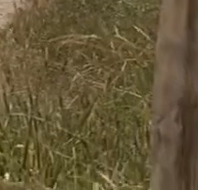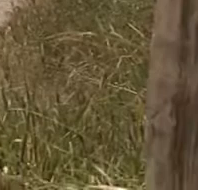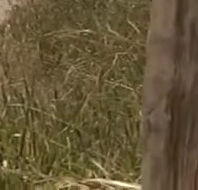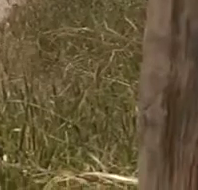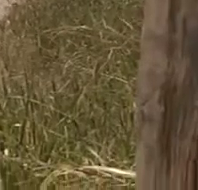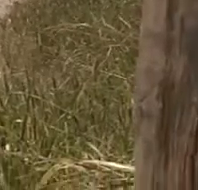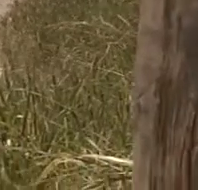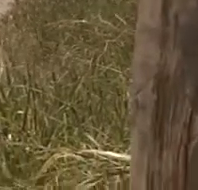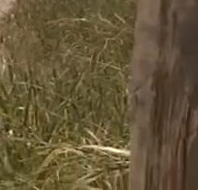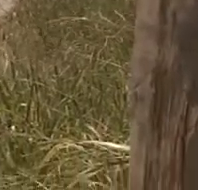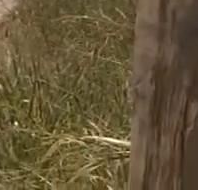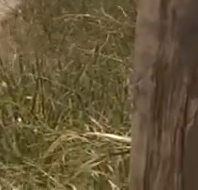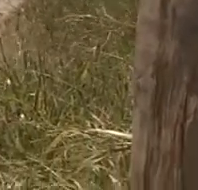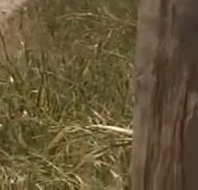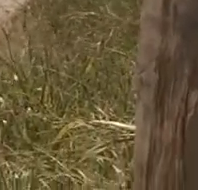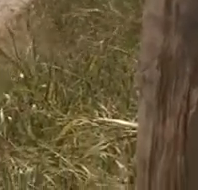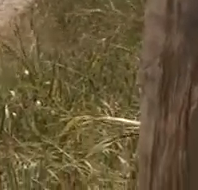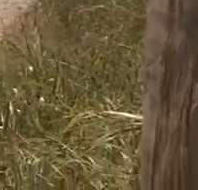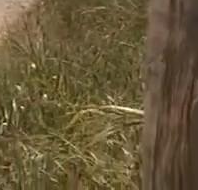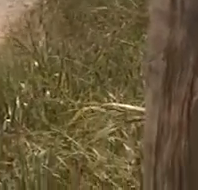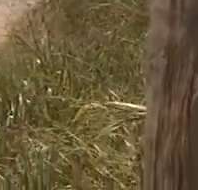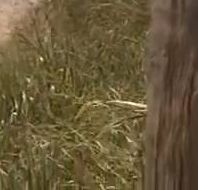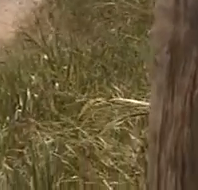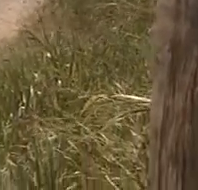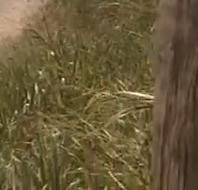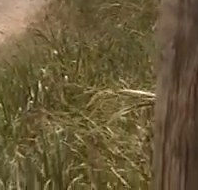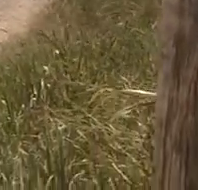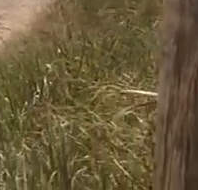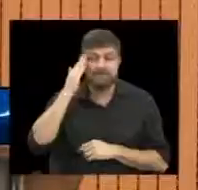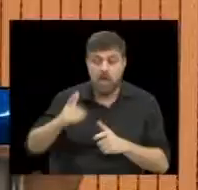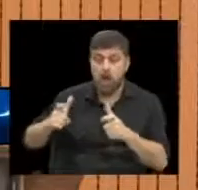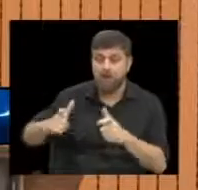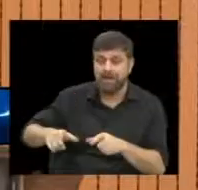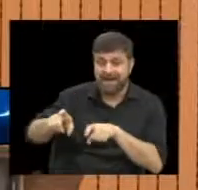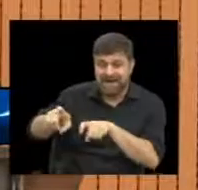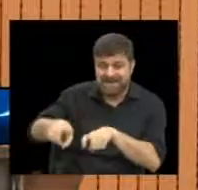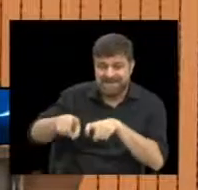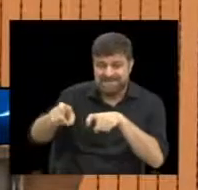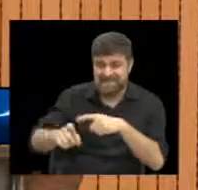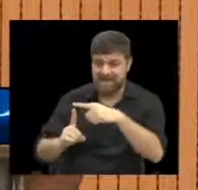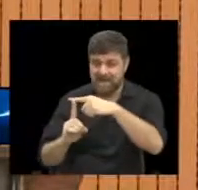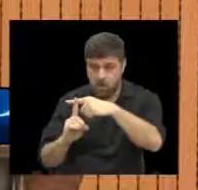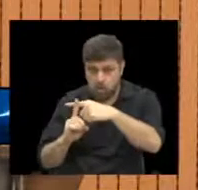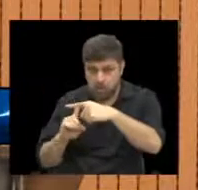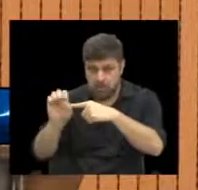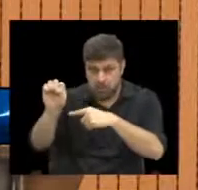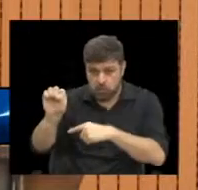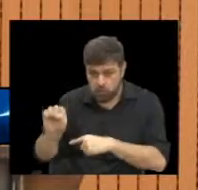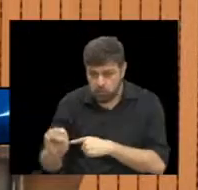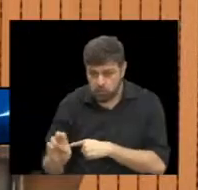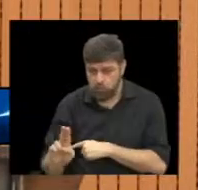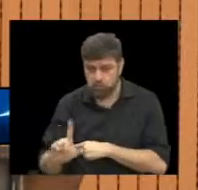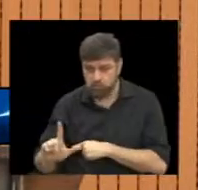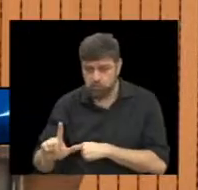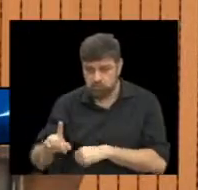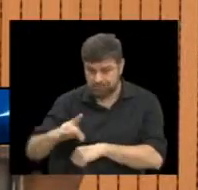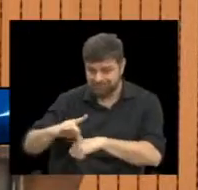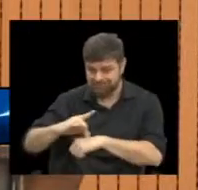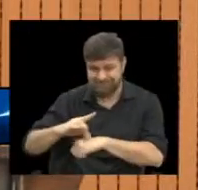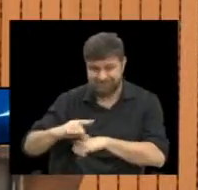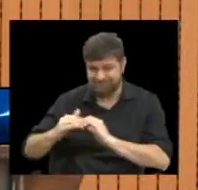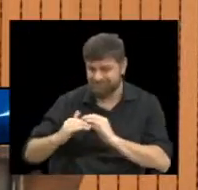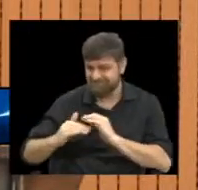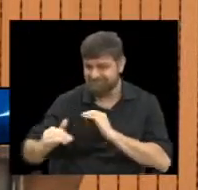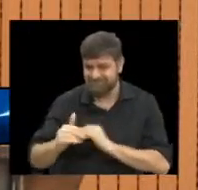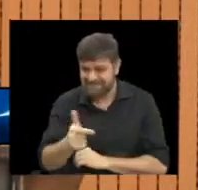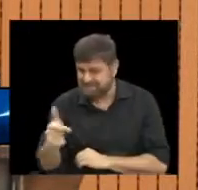a pavimentação asfáltica do bairro Chácaras Cruzeiro do Sul. Que a Chácara Cruzeiro do Sul não tem como asfaltar aquilo lá, porque as ruas são